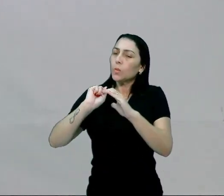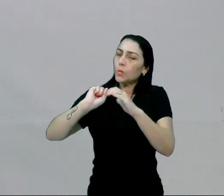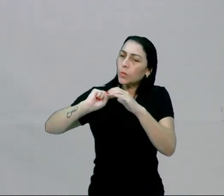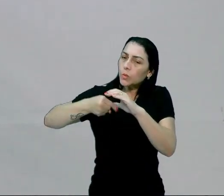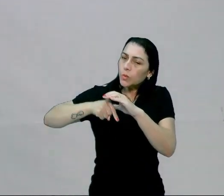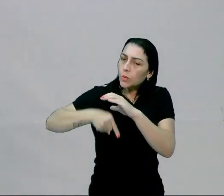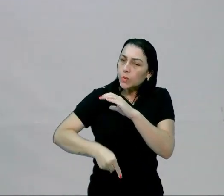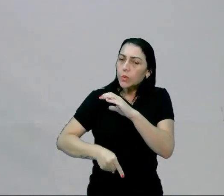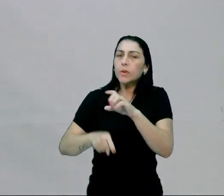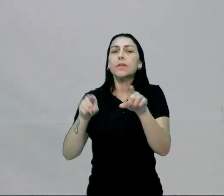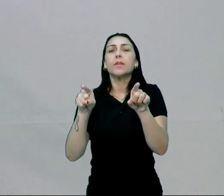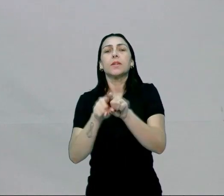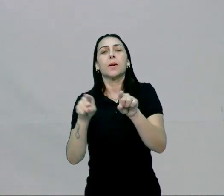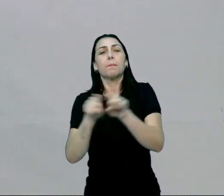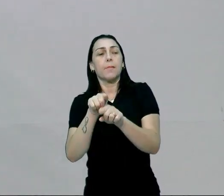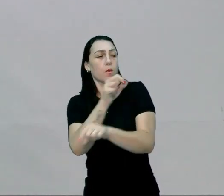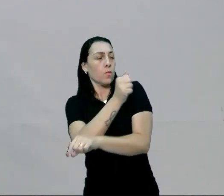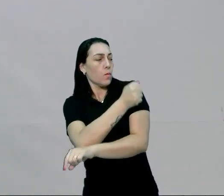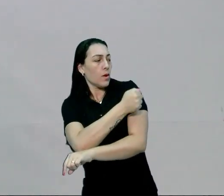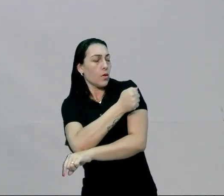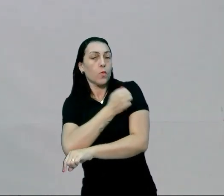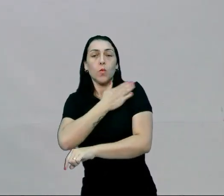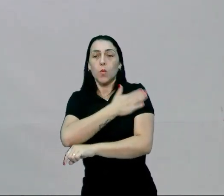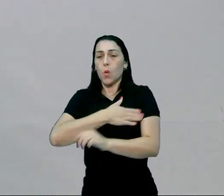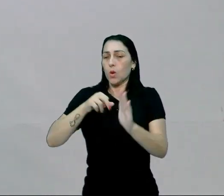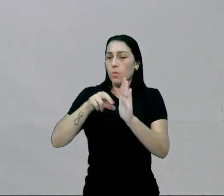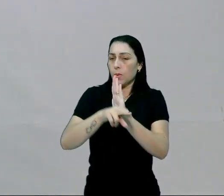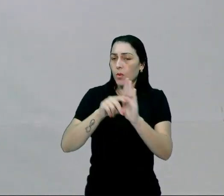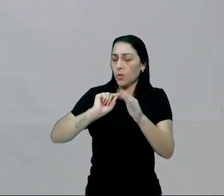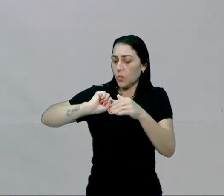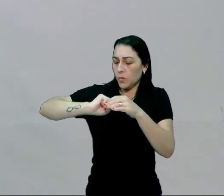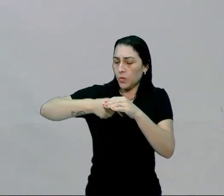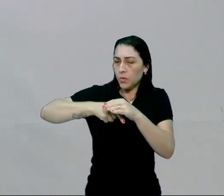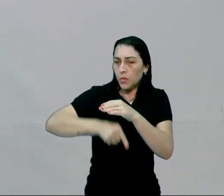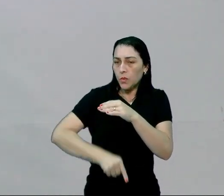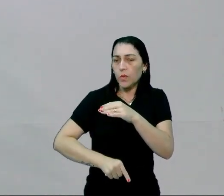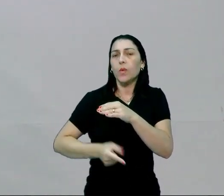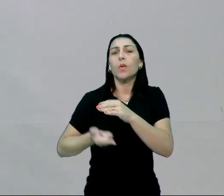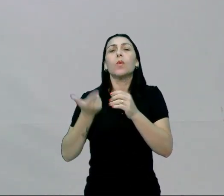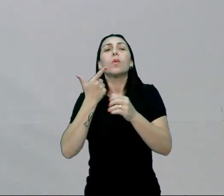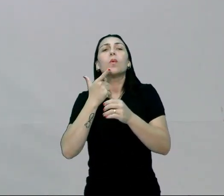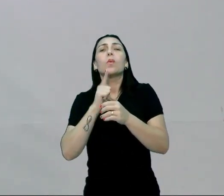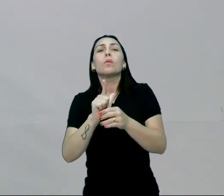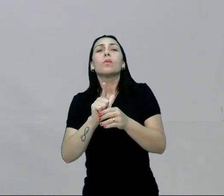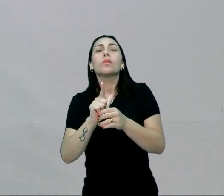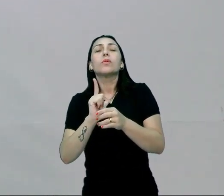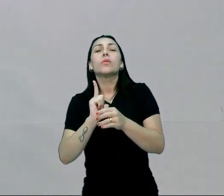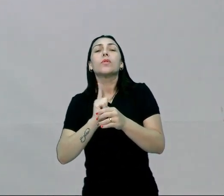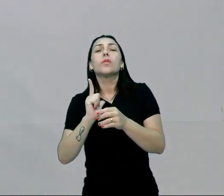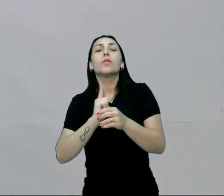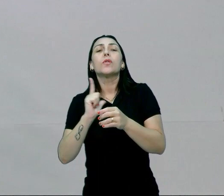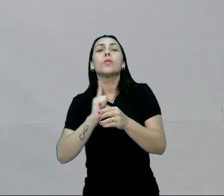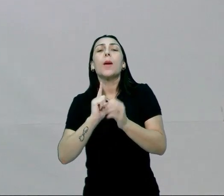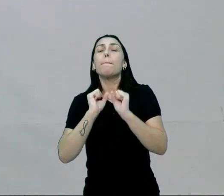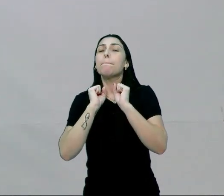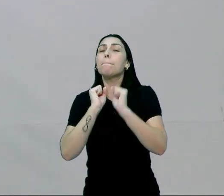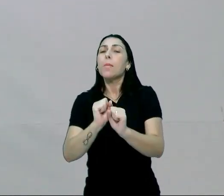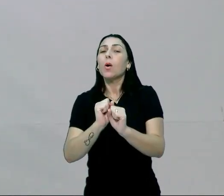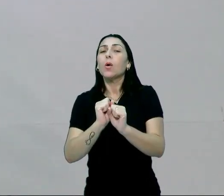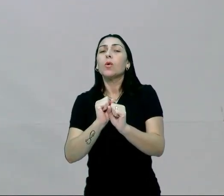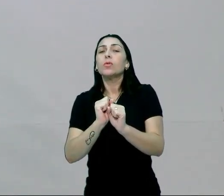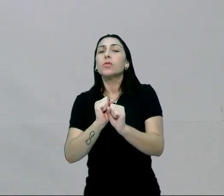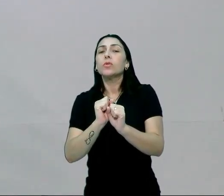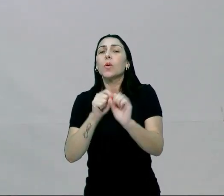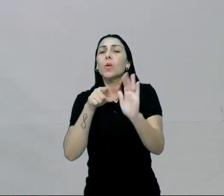aprofundando. Tal qual um aluno gosta de biologia, se aprofunda e possivelmente quando ele tiver um direcionamento ele pode, sei lá,